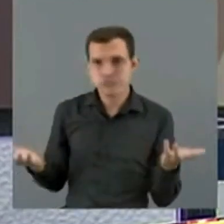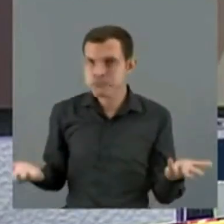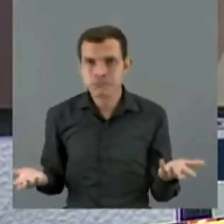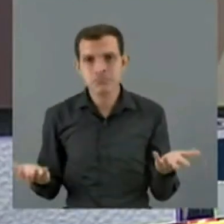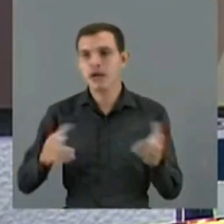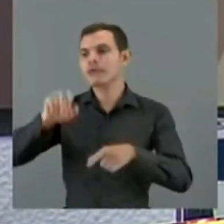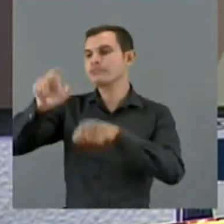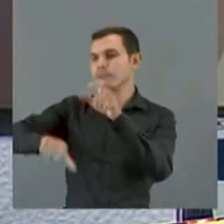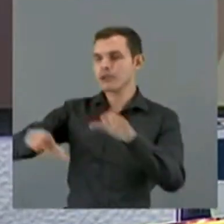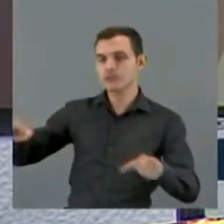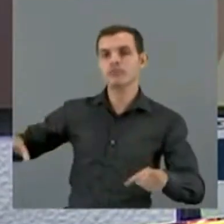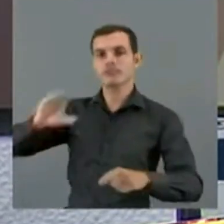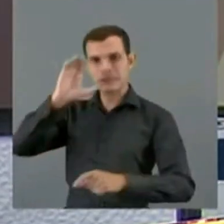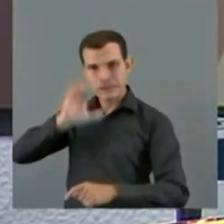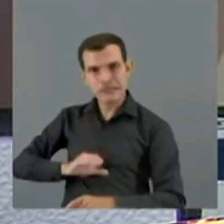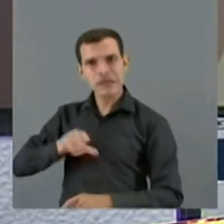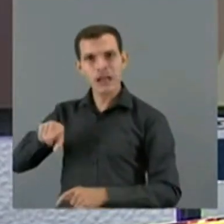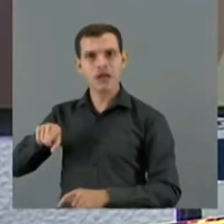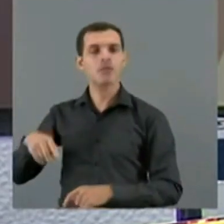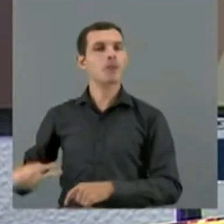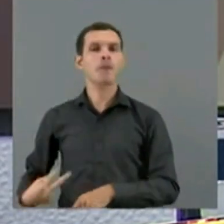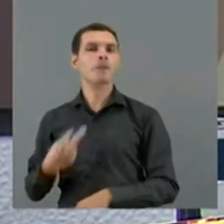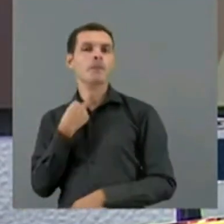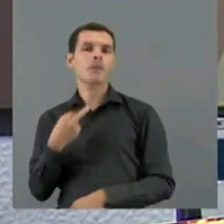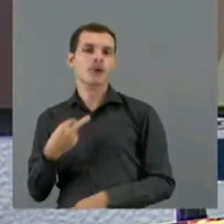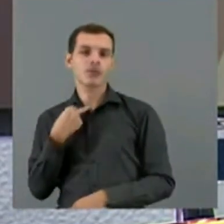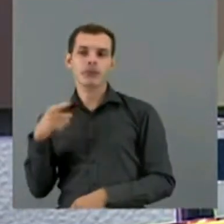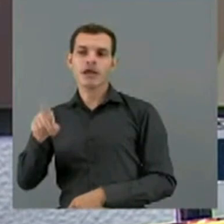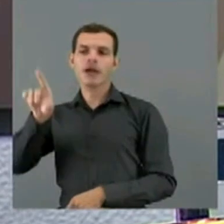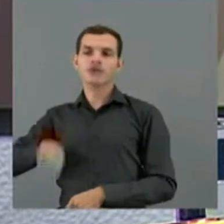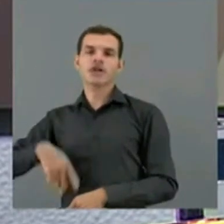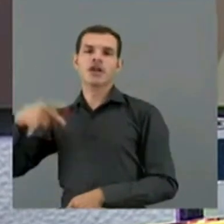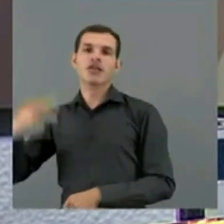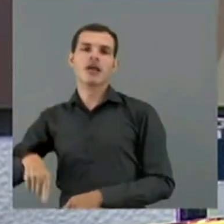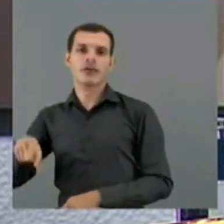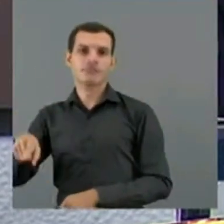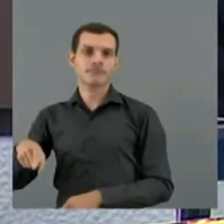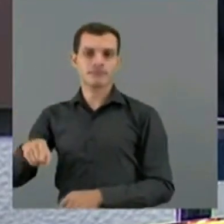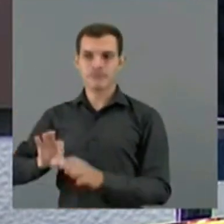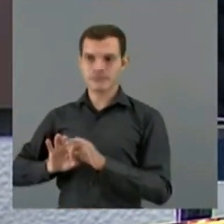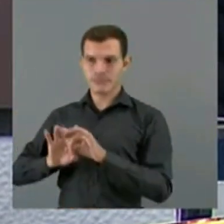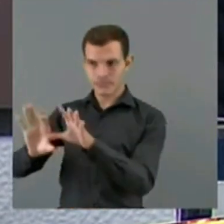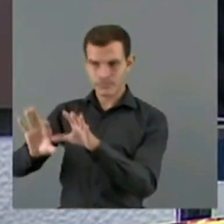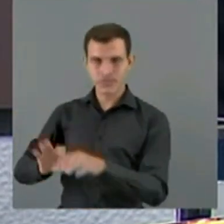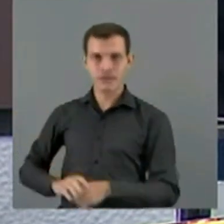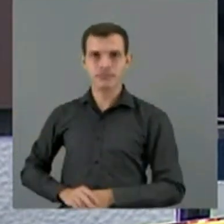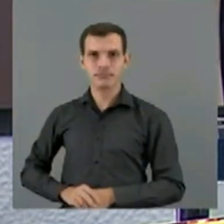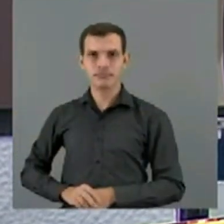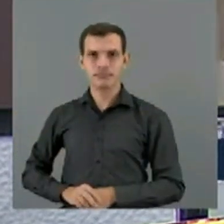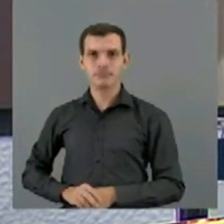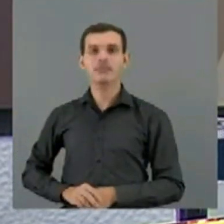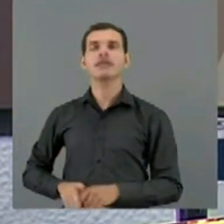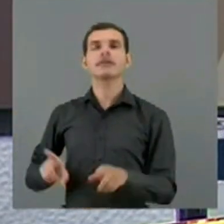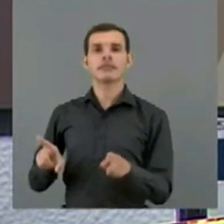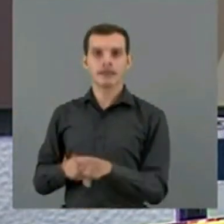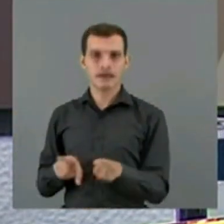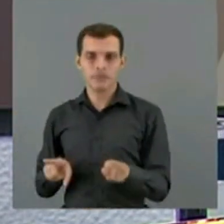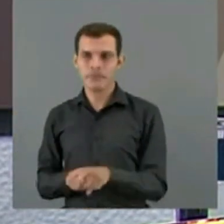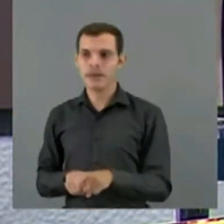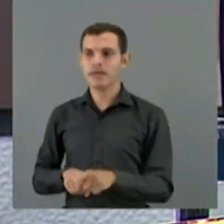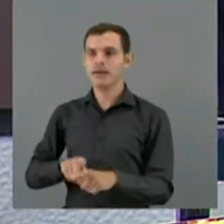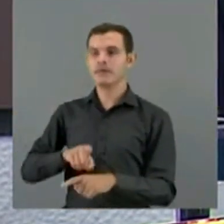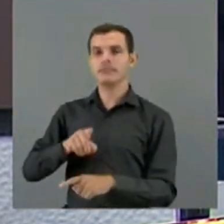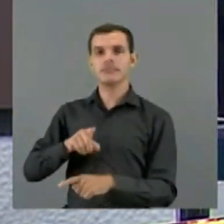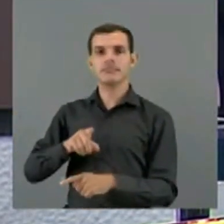o cidadão de bem, ele não pode ser o seu direito de liberdade também, a não ser